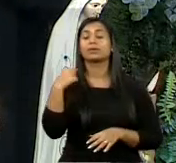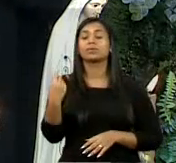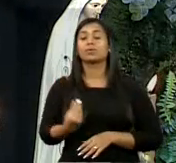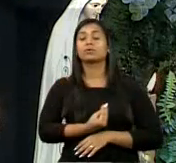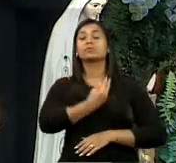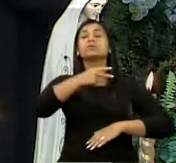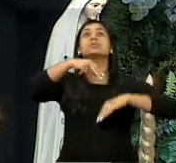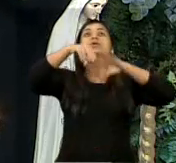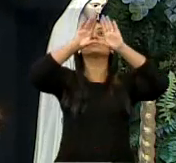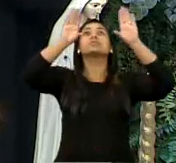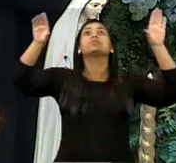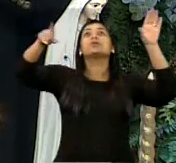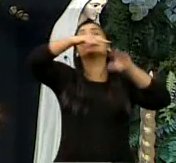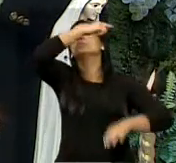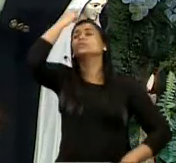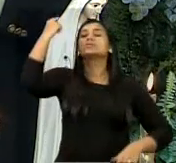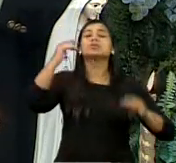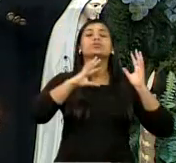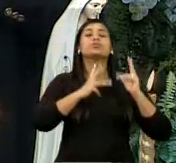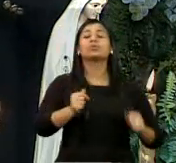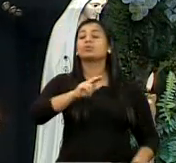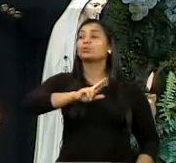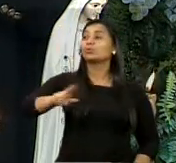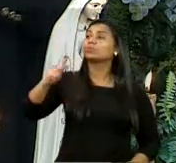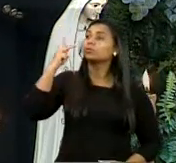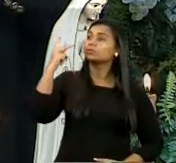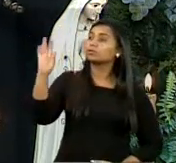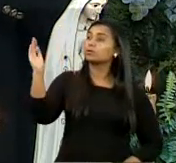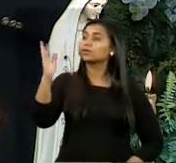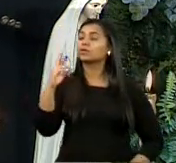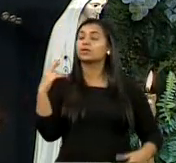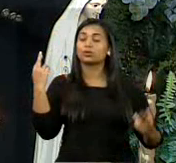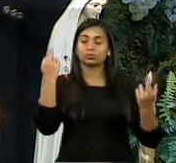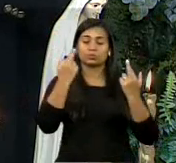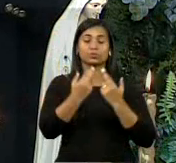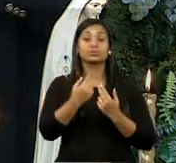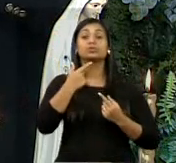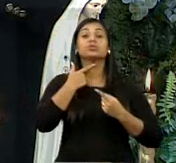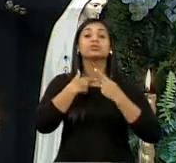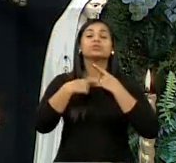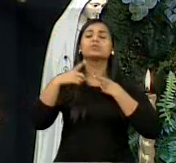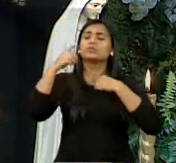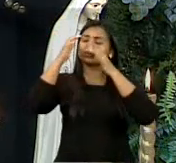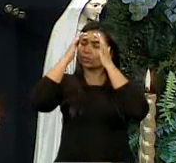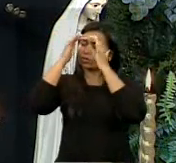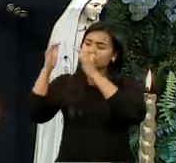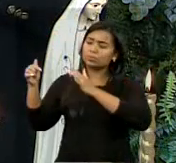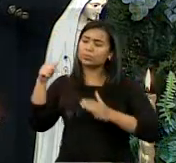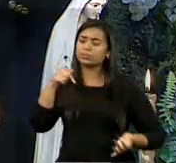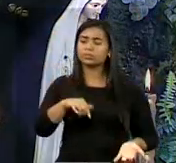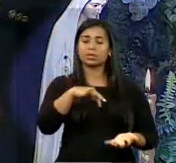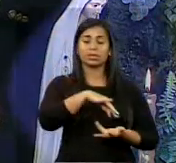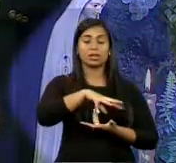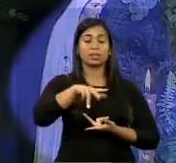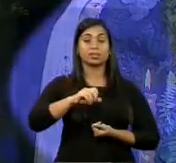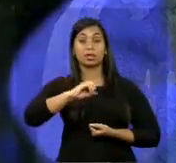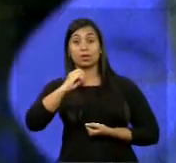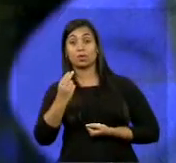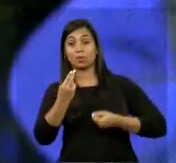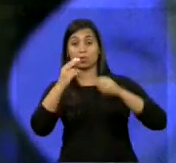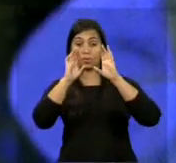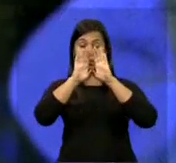Pai nosso que estais nos céus, santificado seja o vosso nome. Venha a nós o vosso reino, seja feita a vossa